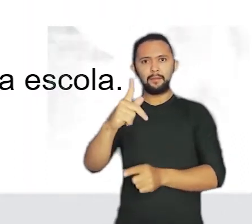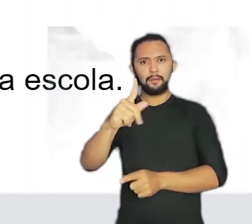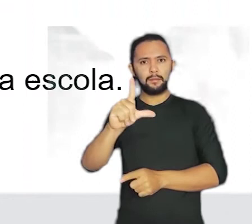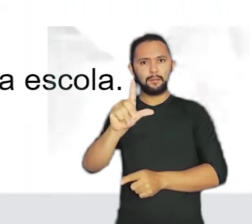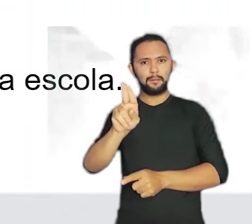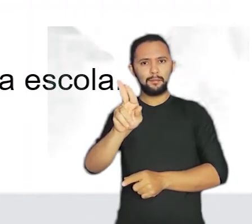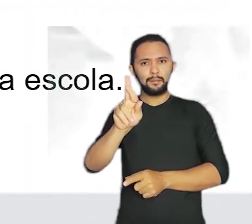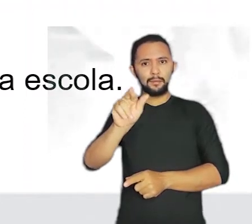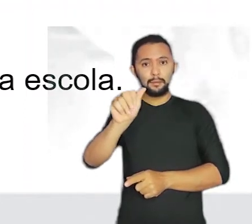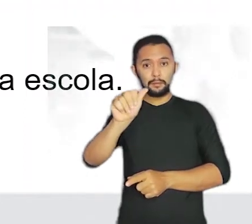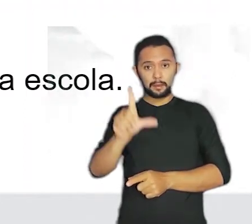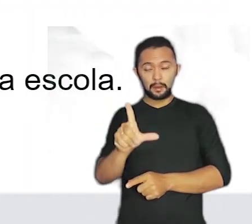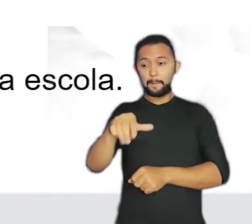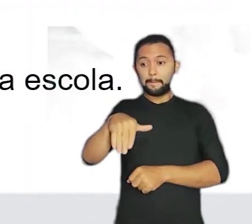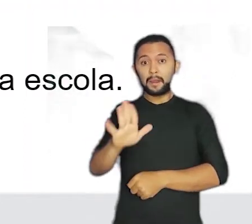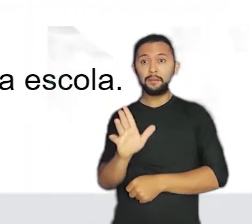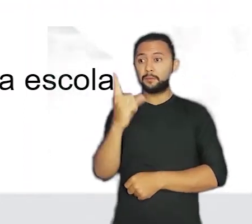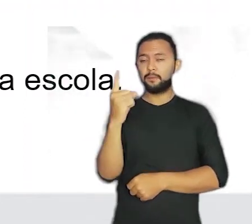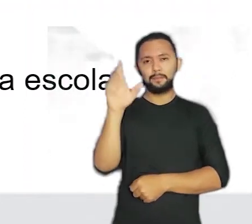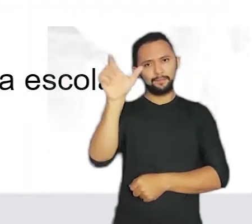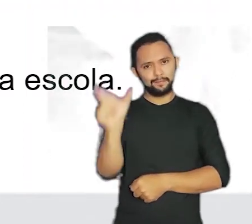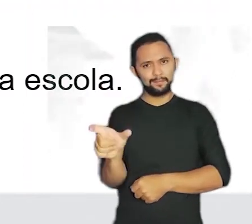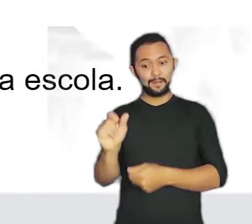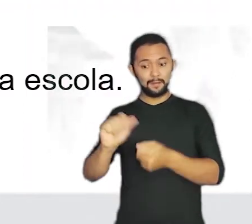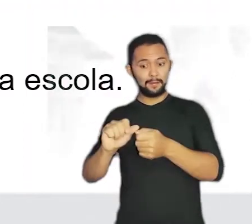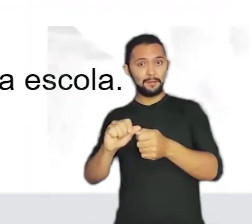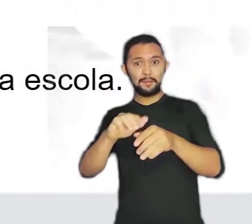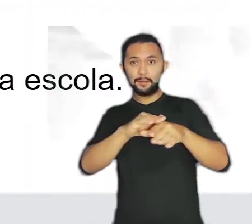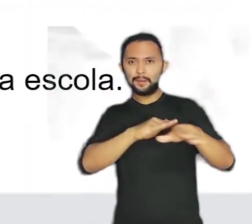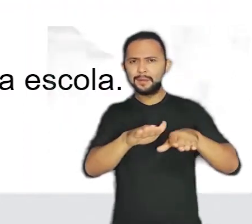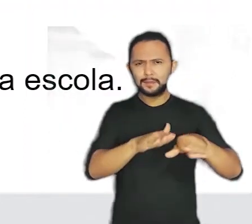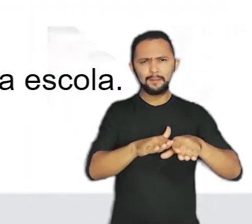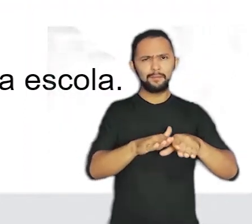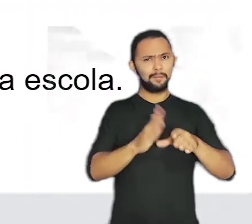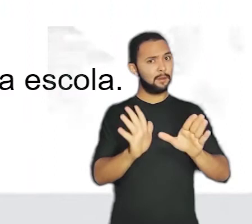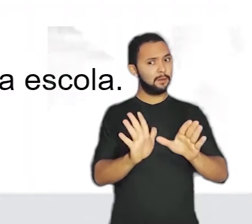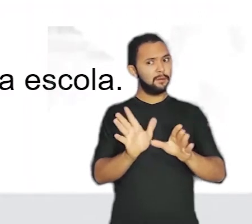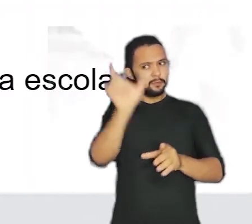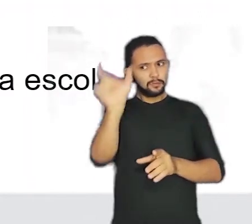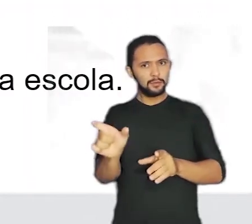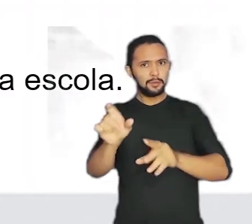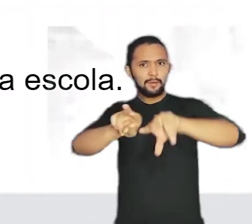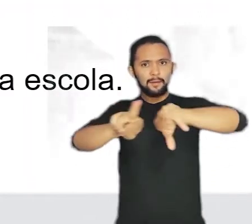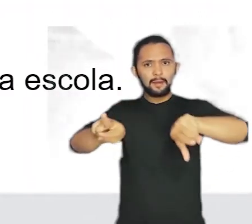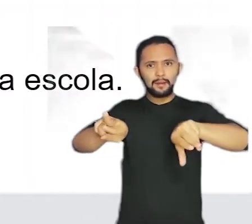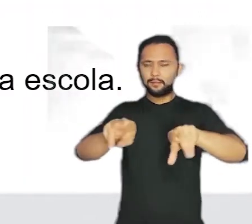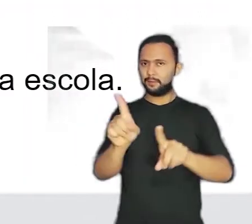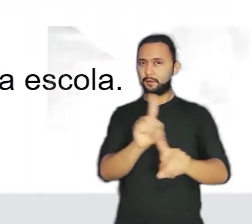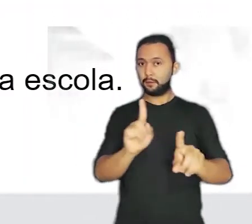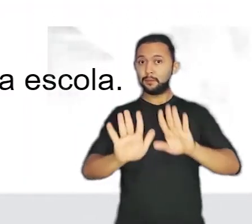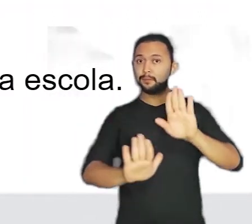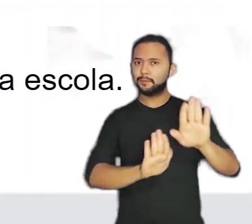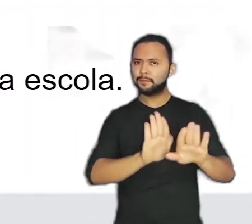plural, então são mais de uma pessoa fazendo ali a ação ou recebendo uma ação. Então o sujeito vai ser composto. Não é bem isso, pessoal,